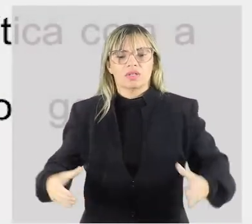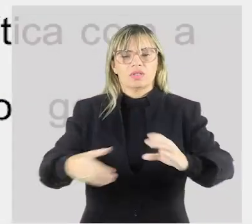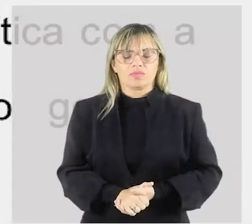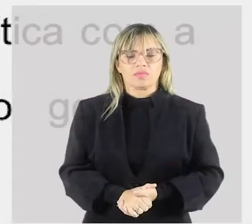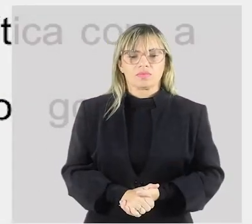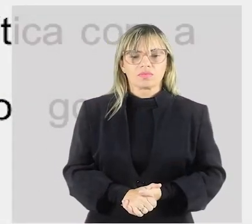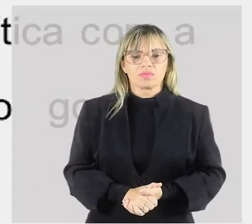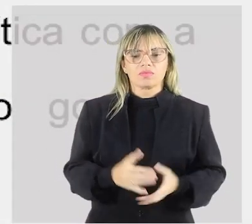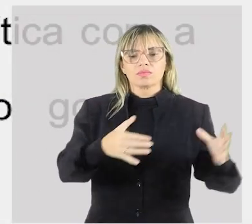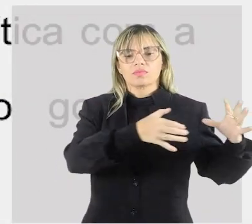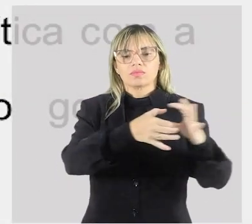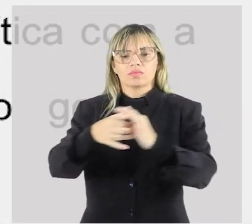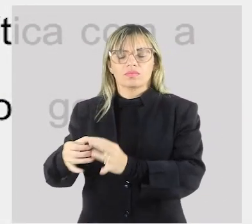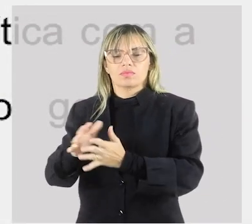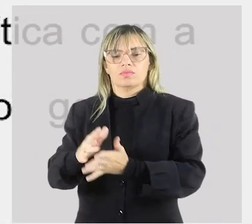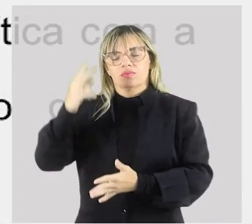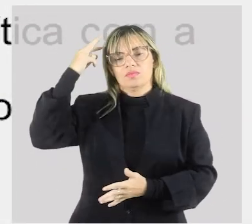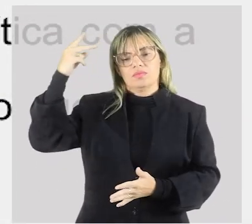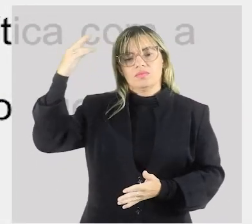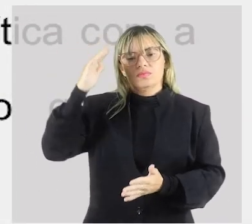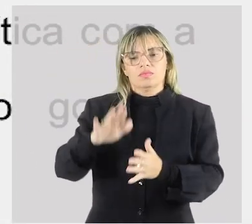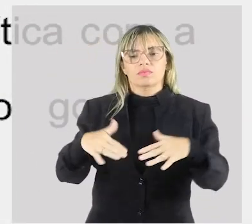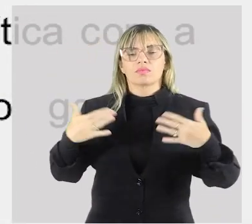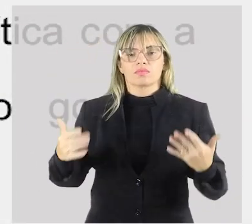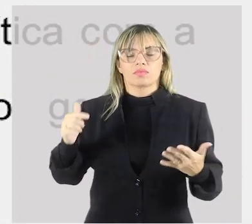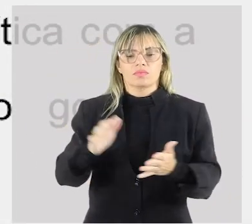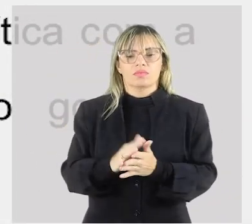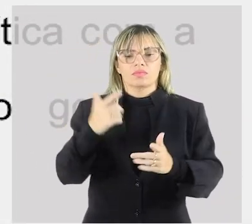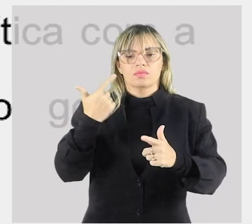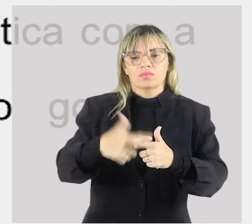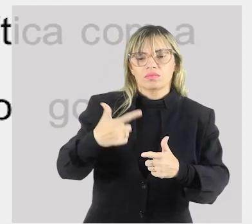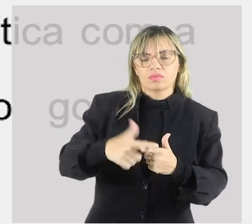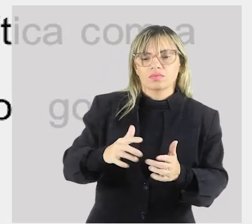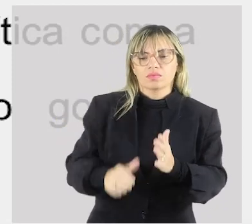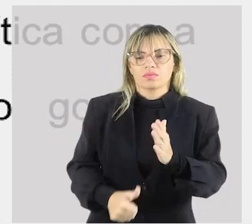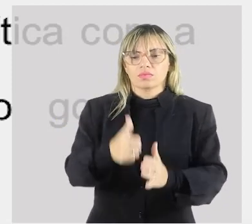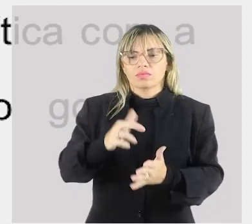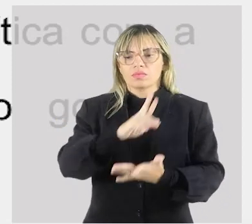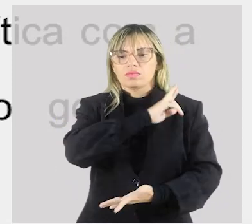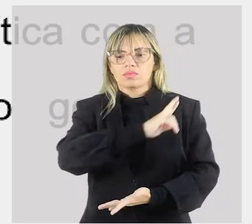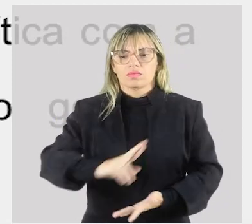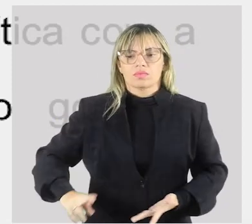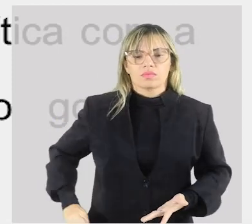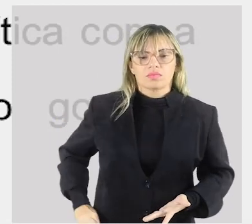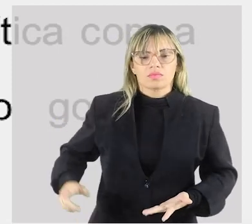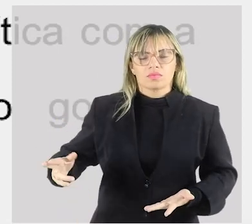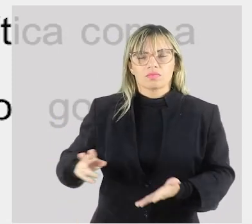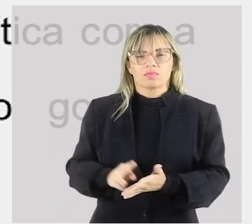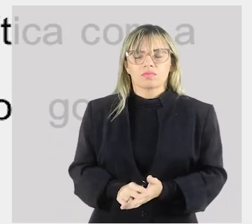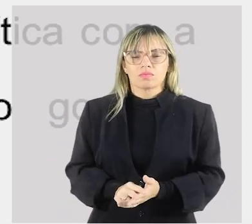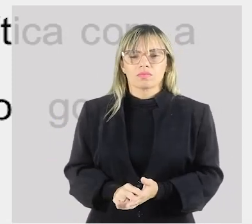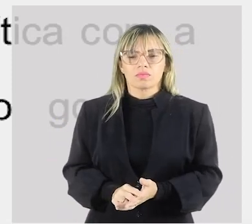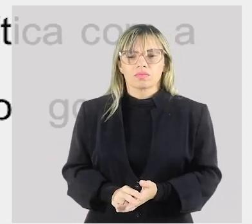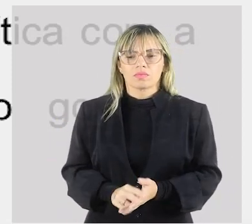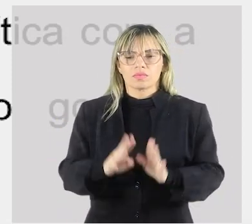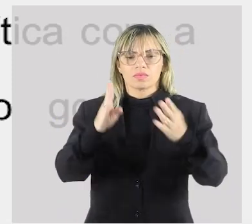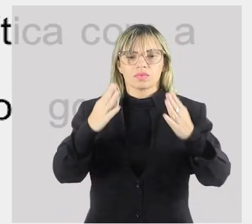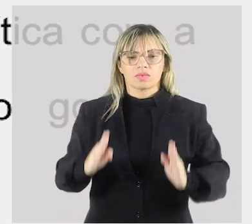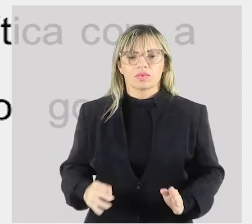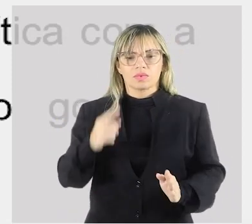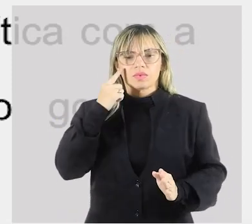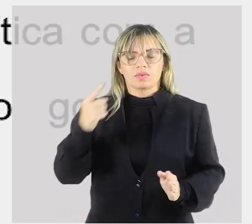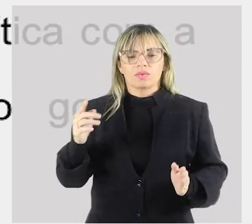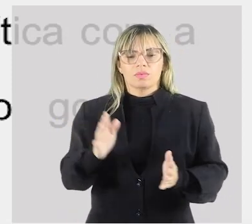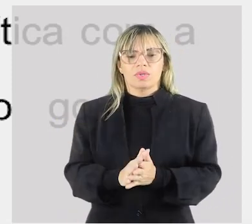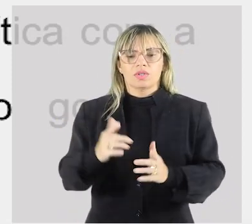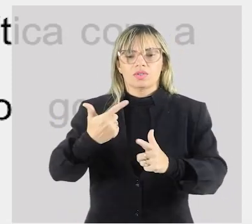provisório. No contexto histórico da crise da Primeira República, verifica-se uma divisão no movimento